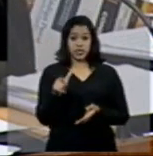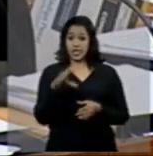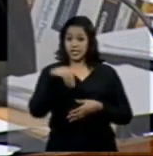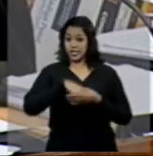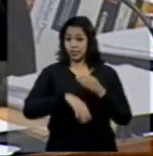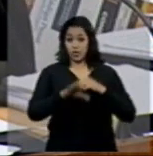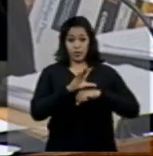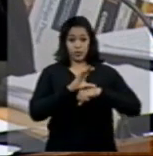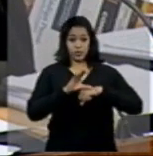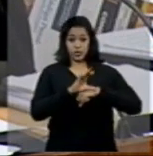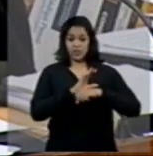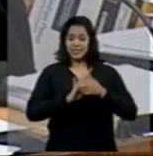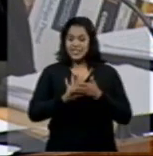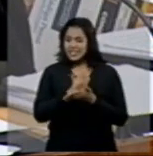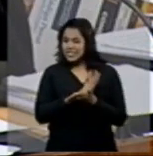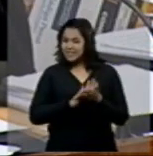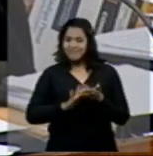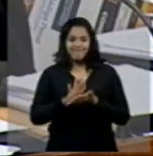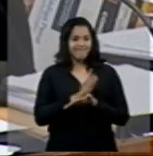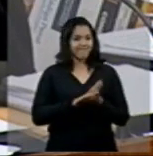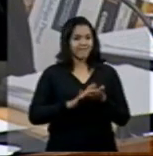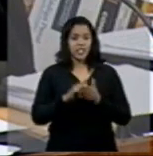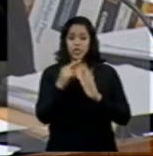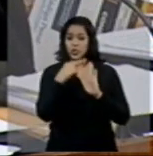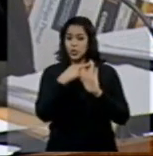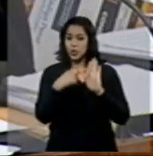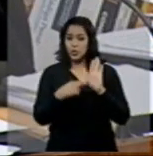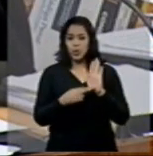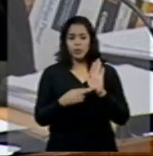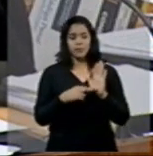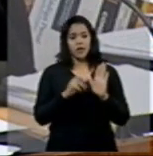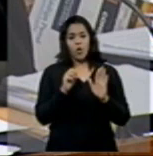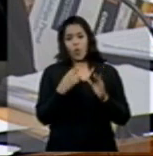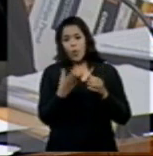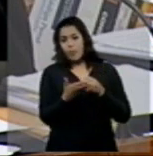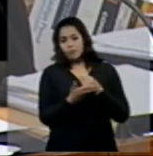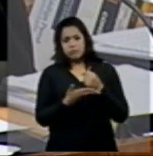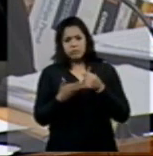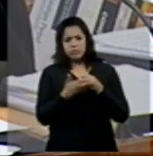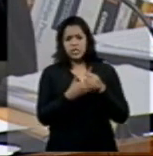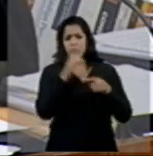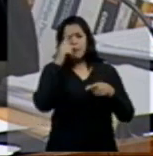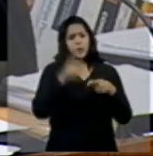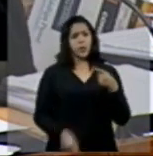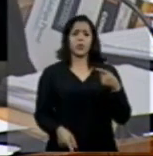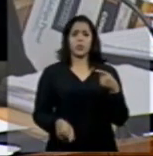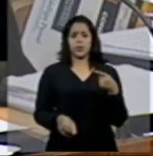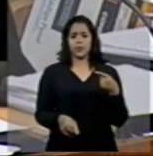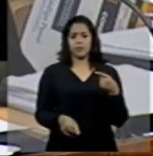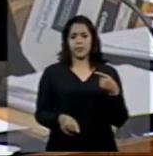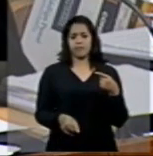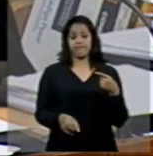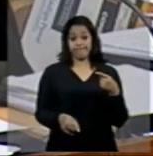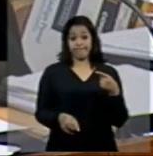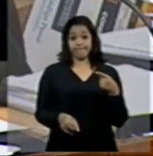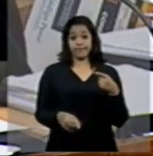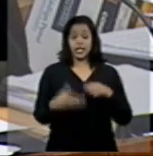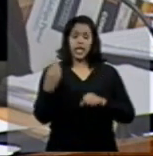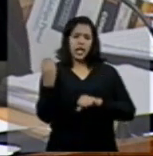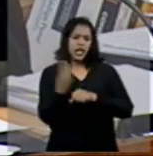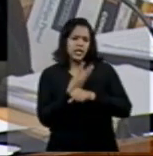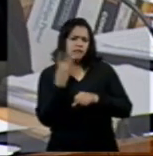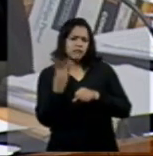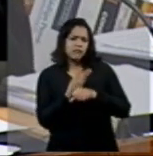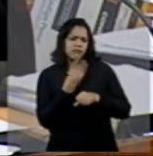Constituição nenhuma norma ou princípio que vede expressa ou implicitamente ou restringe